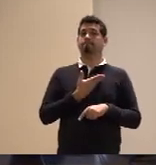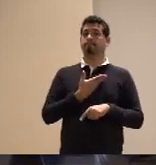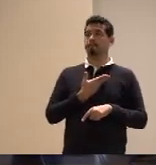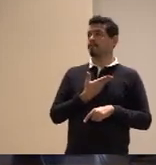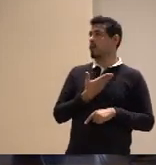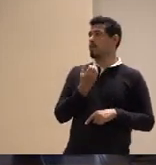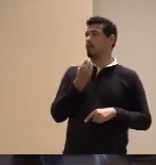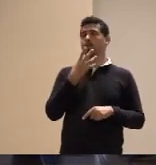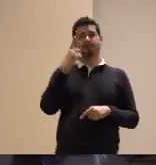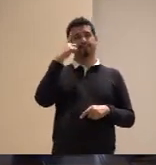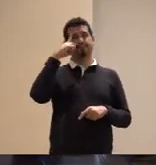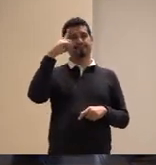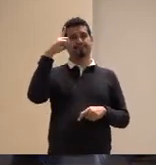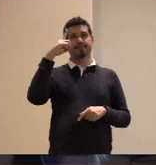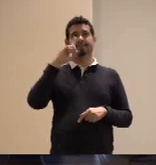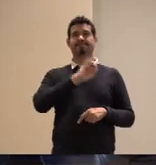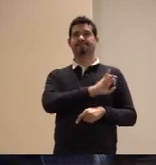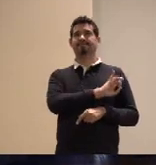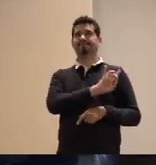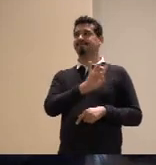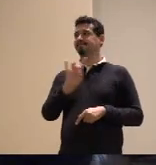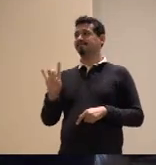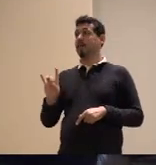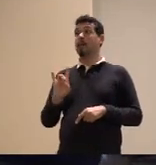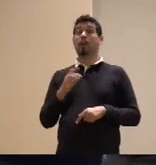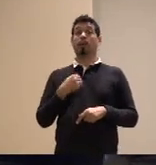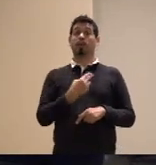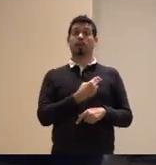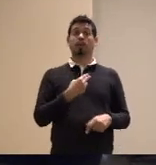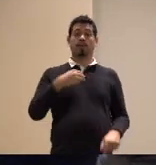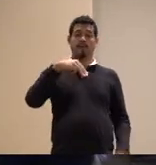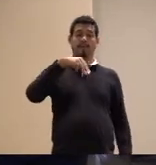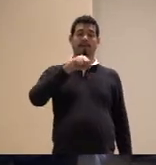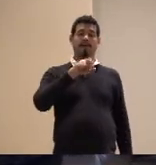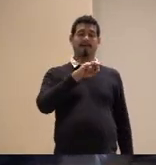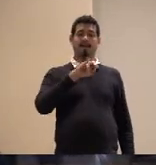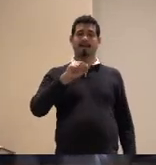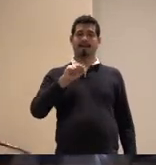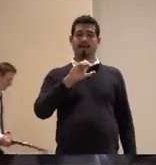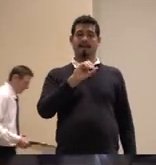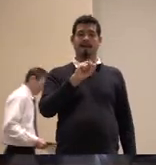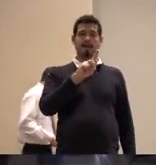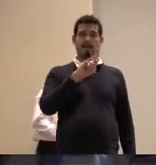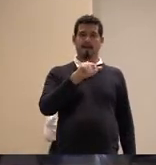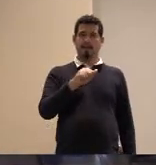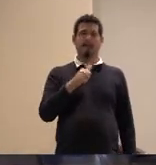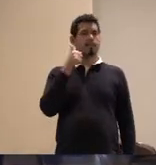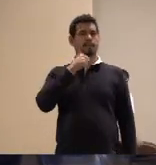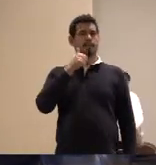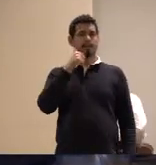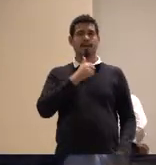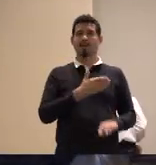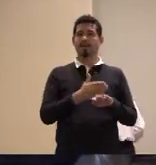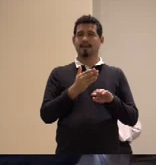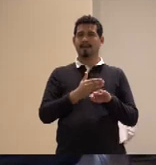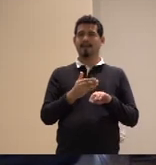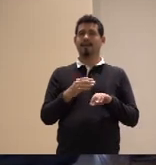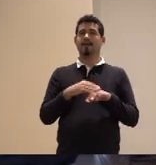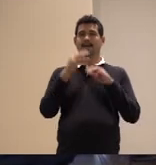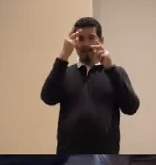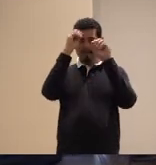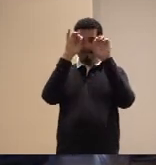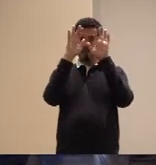dia a todos. Meu nome é Maria Caroline, sou uma mulher branca, com cabelos morenos iluminados.